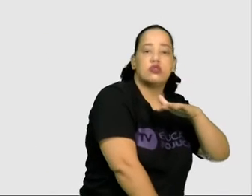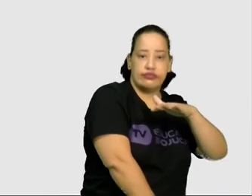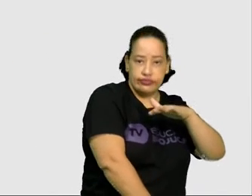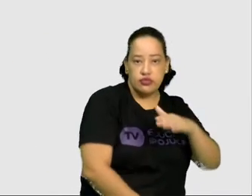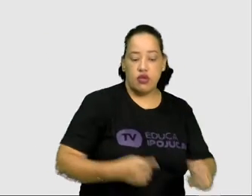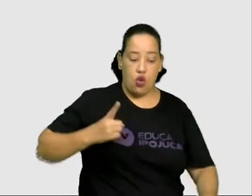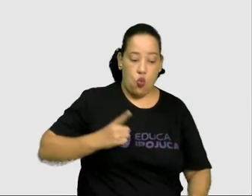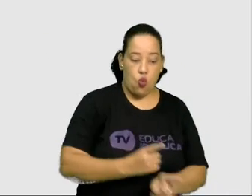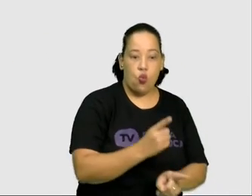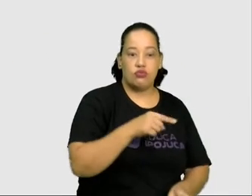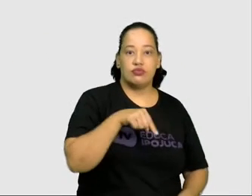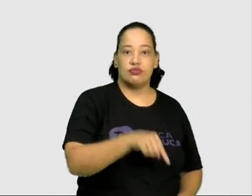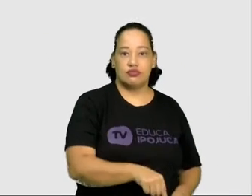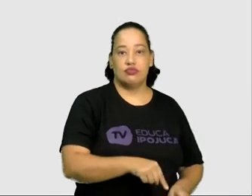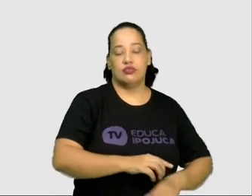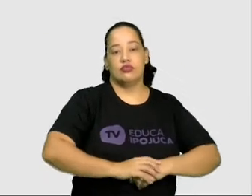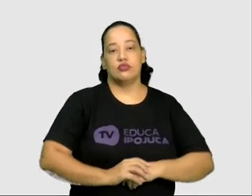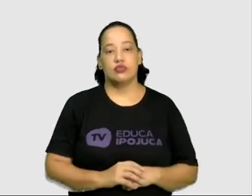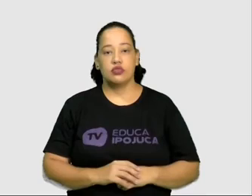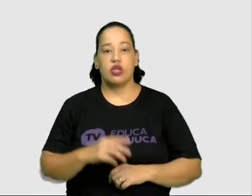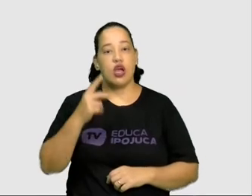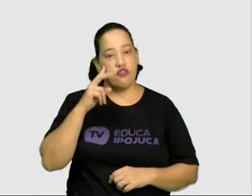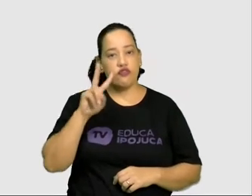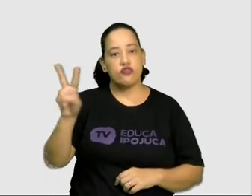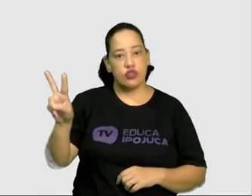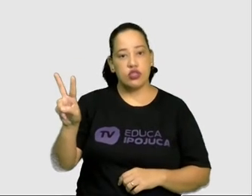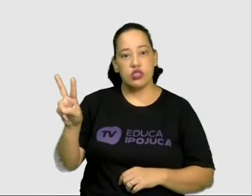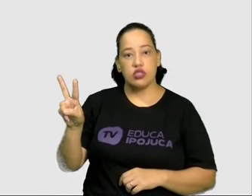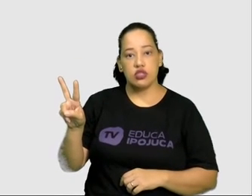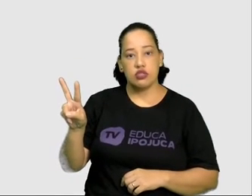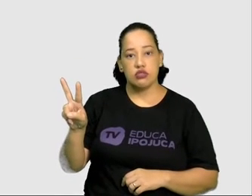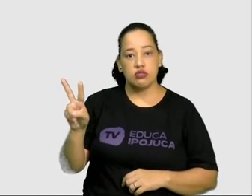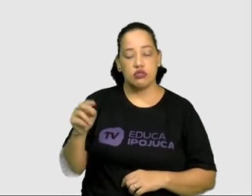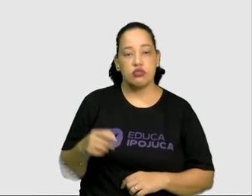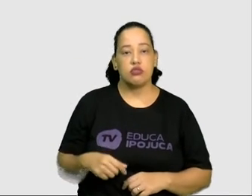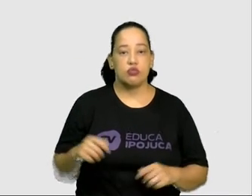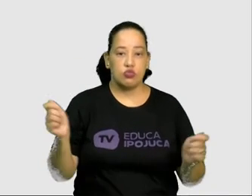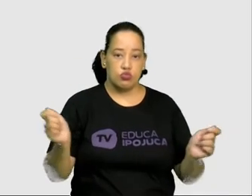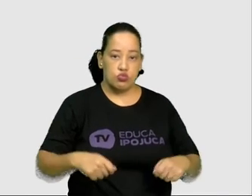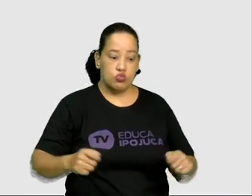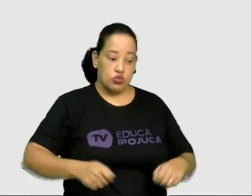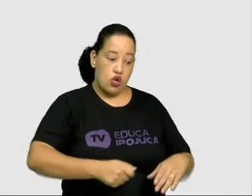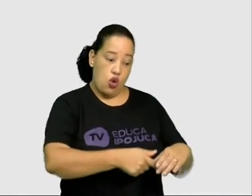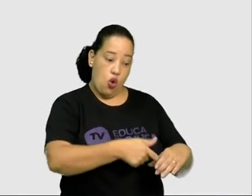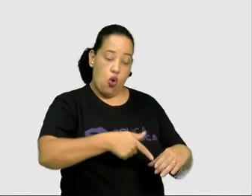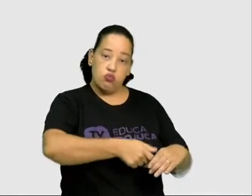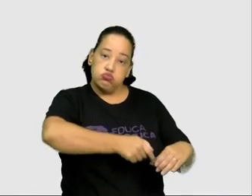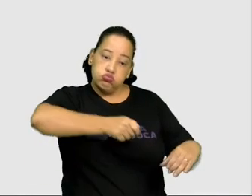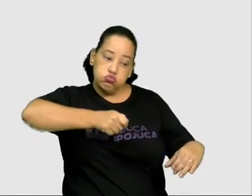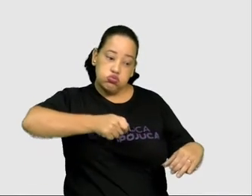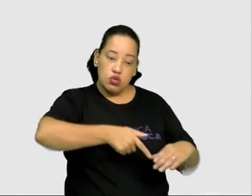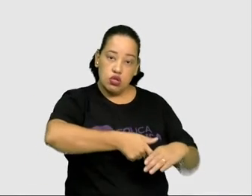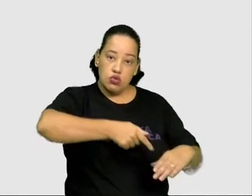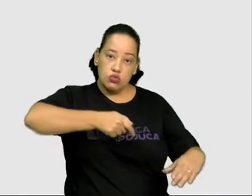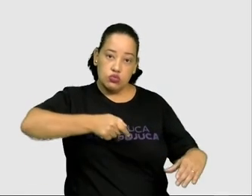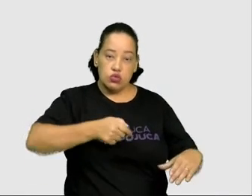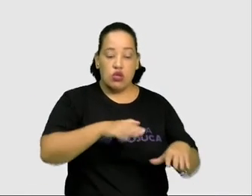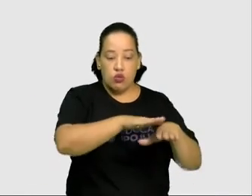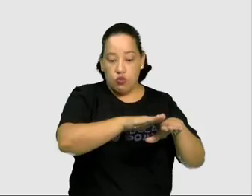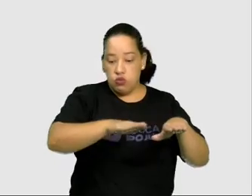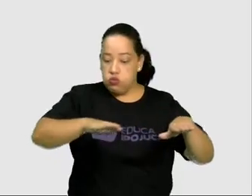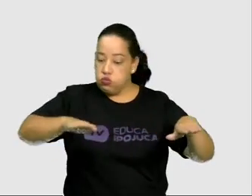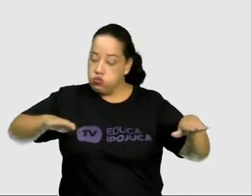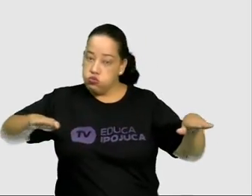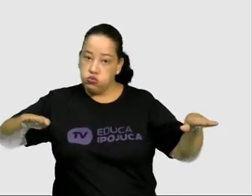nessa imagem o processo de extração, como ele se dá. Olha que interessante. E uma plataforma